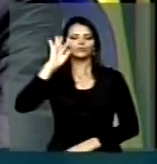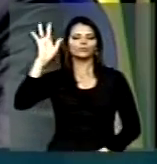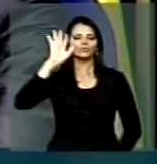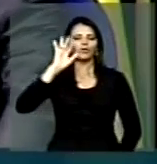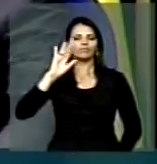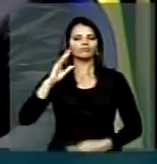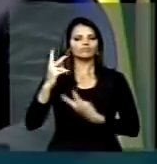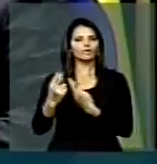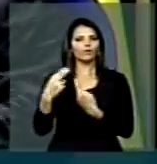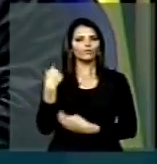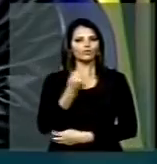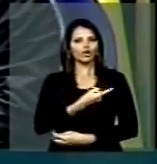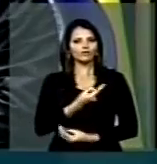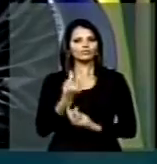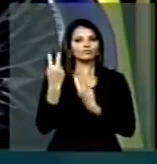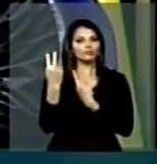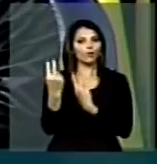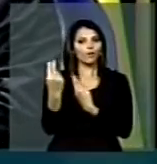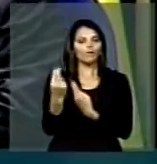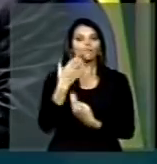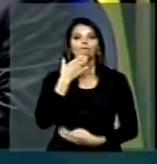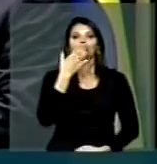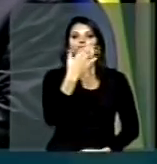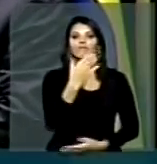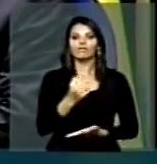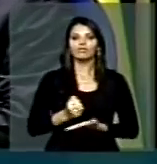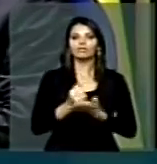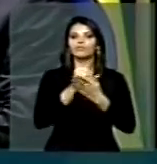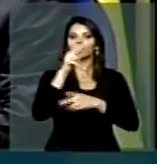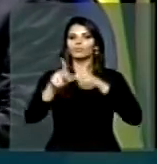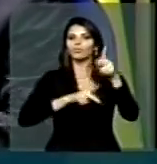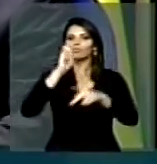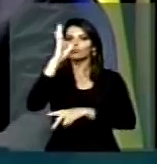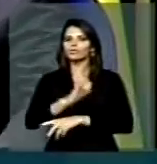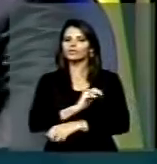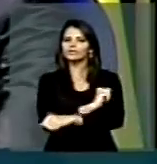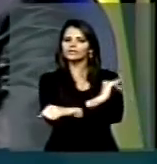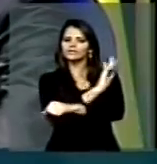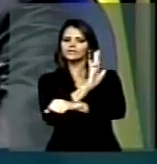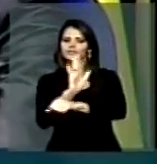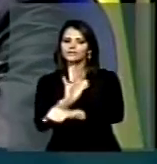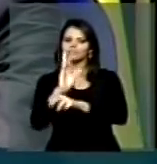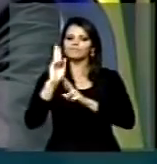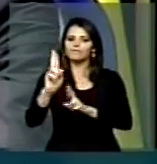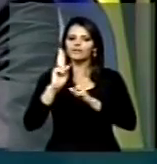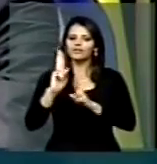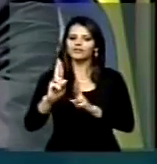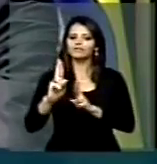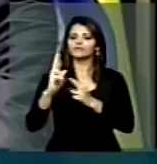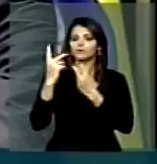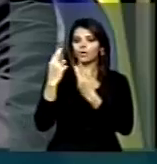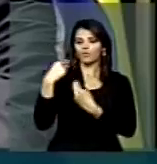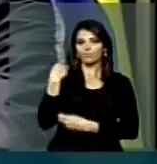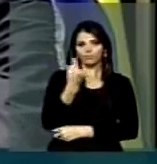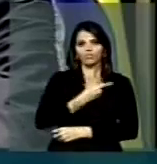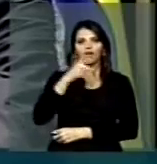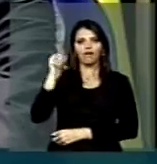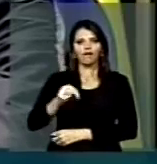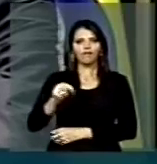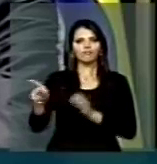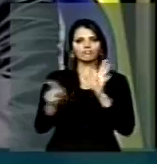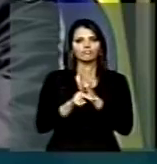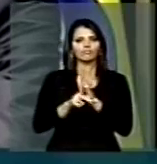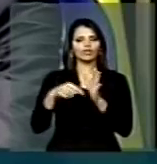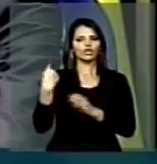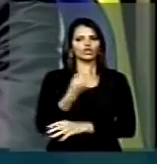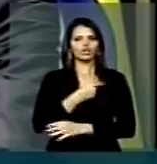os nossos sonhos, em favor do povo brasileiro e das suas grandes esperanças, que são as nossas esperanças. Não fugiremos,